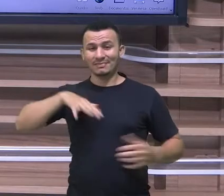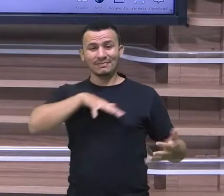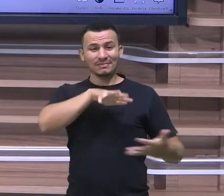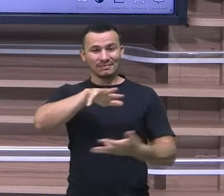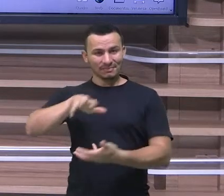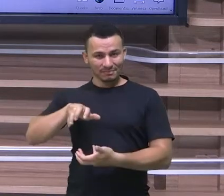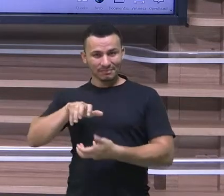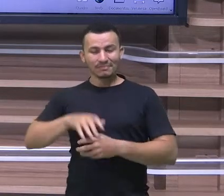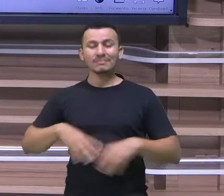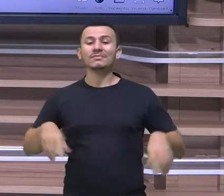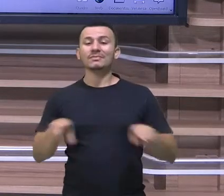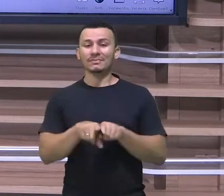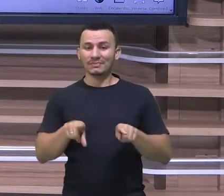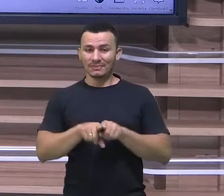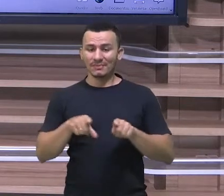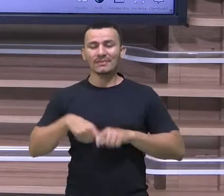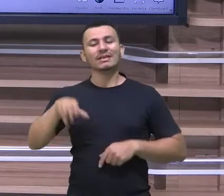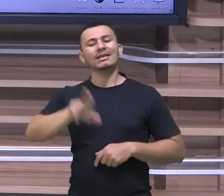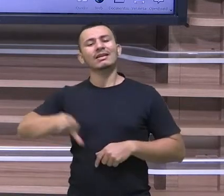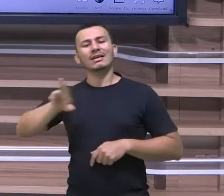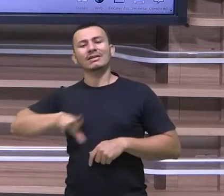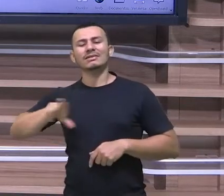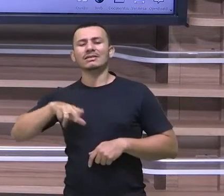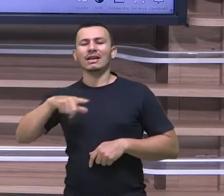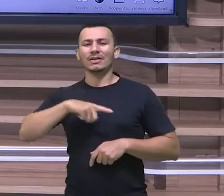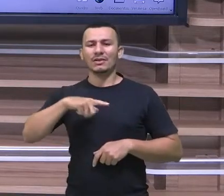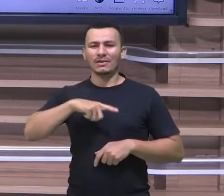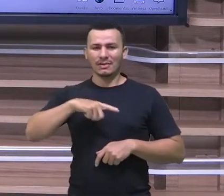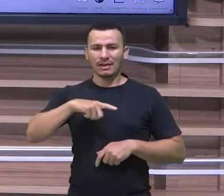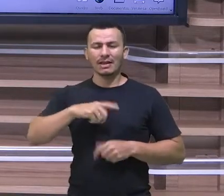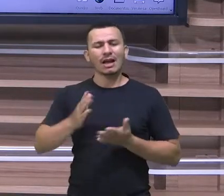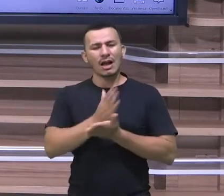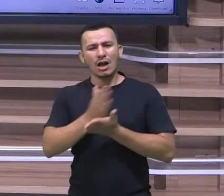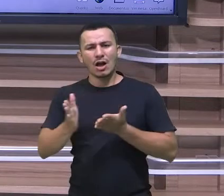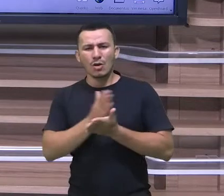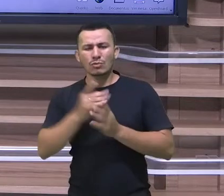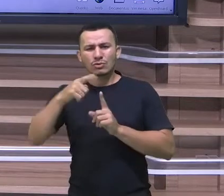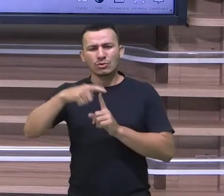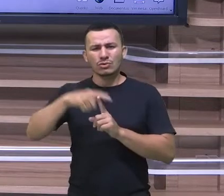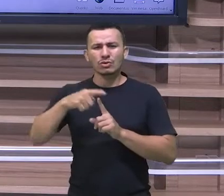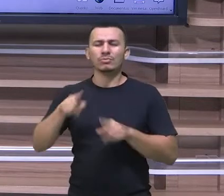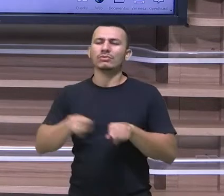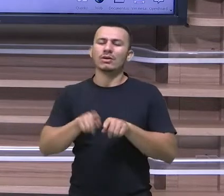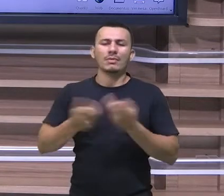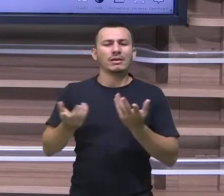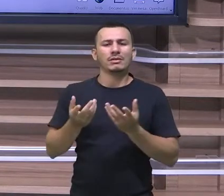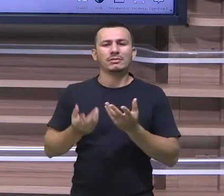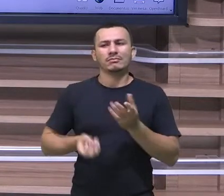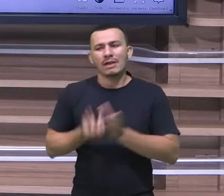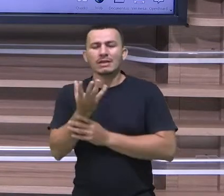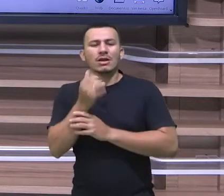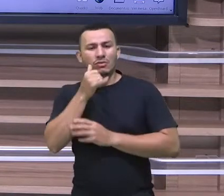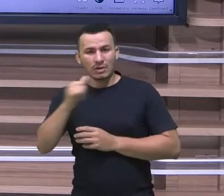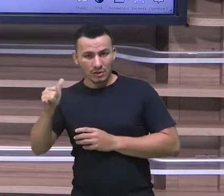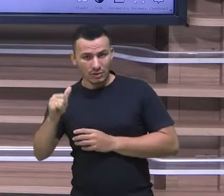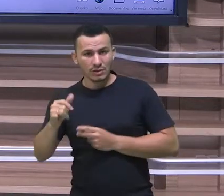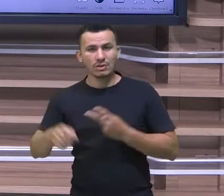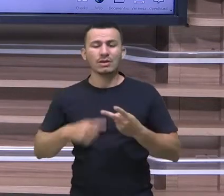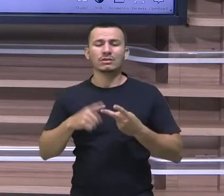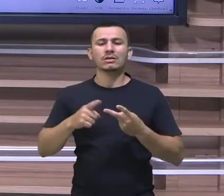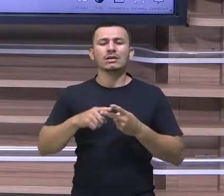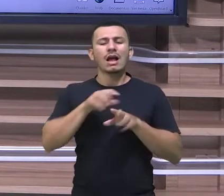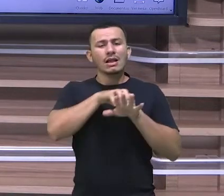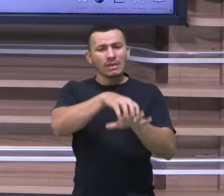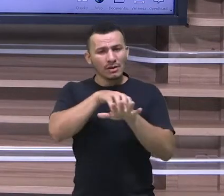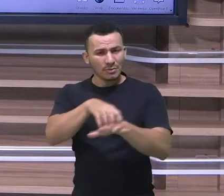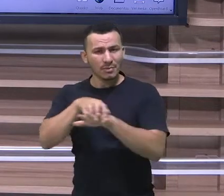inteiro. Além de que é utilizado parte dele, né, alguns derivados dele para a produção de energia elétrica, é utilizado para